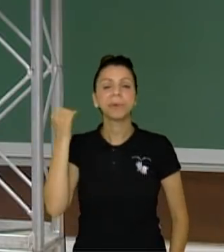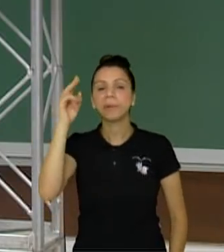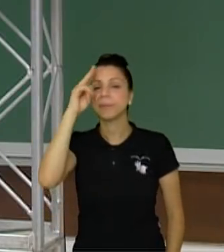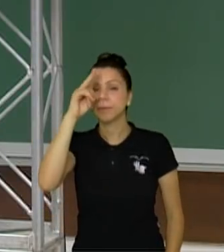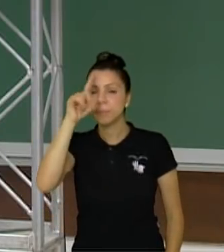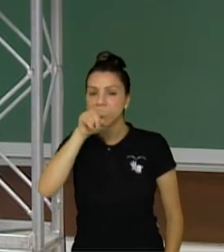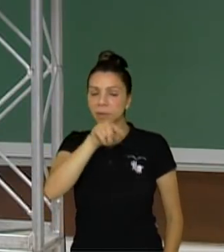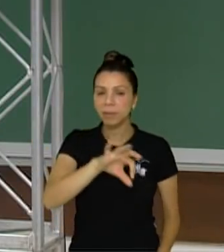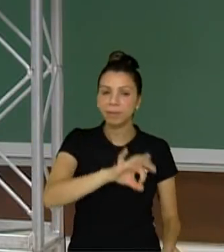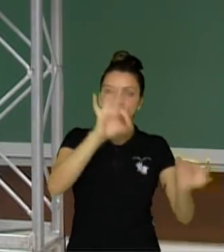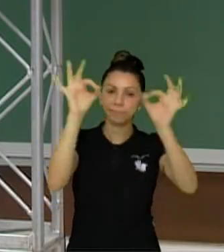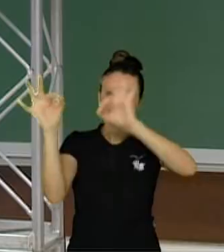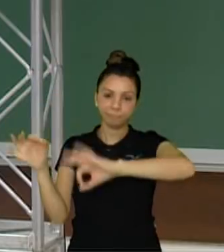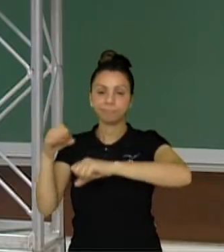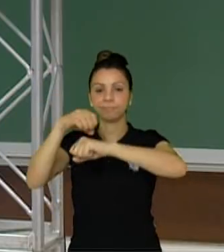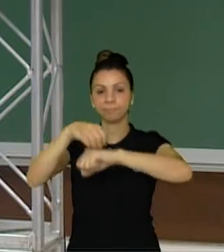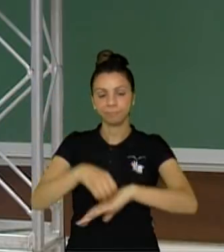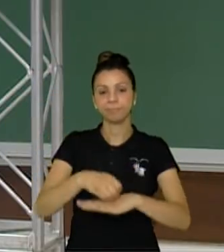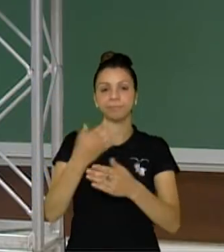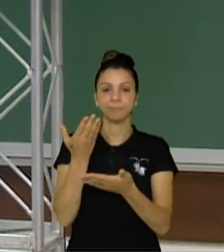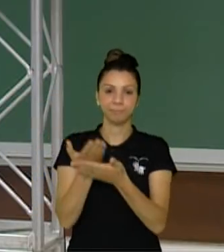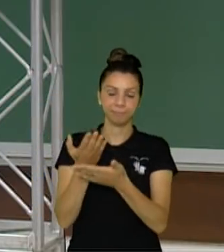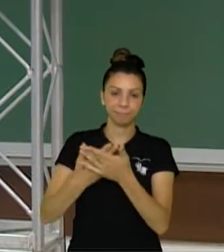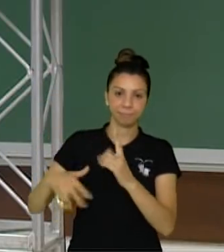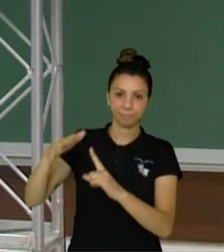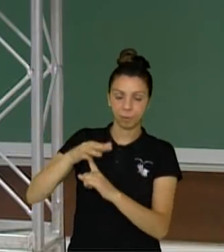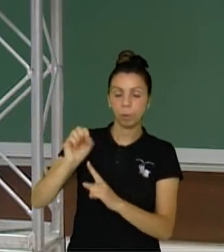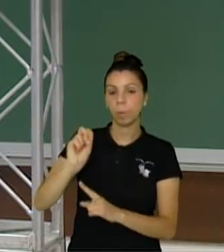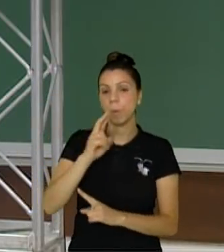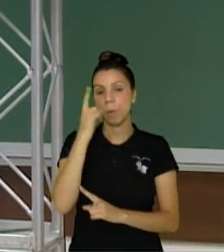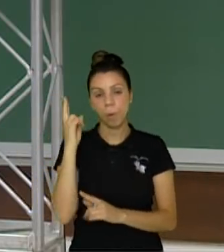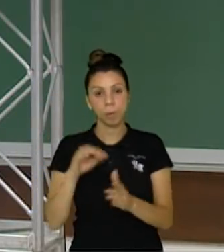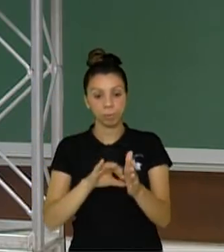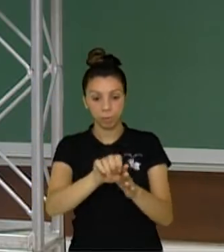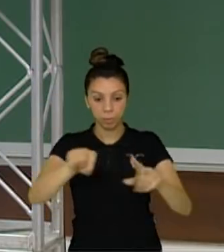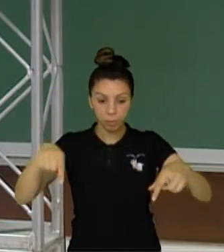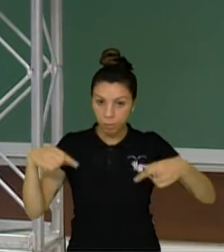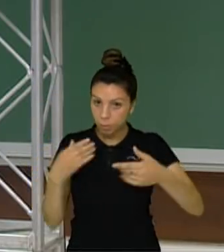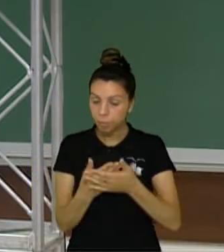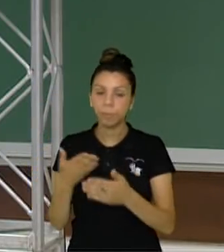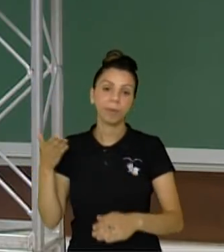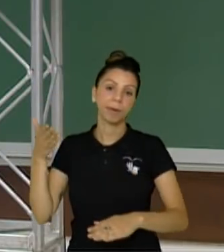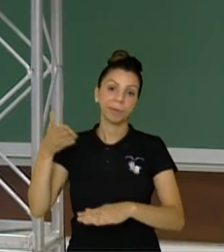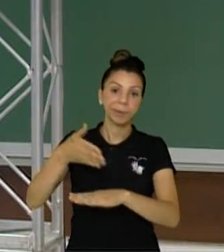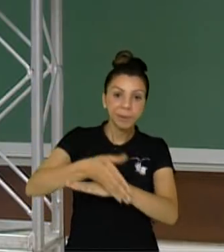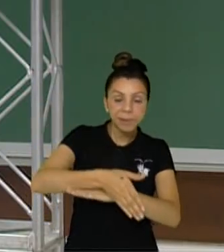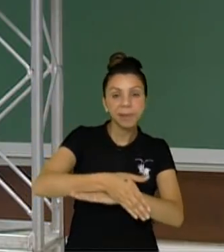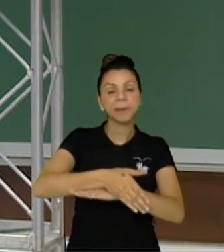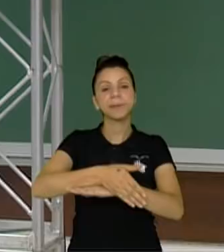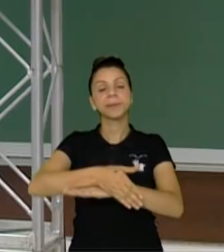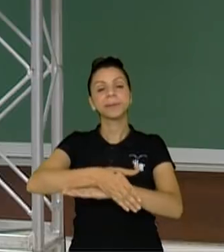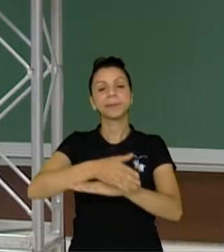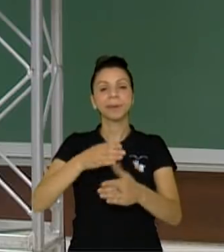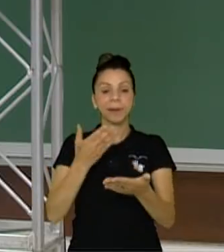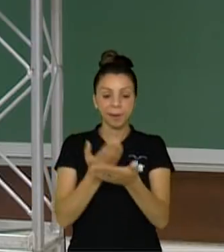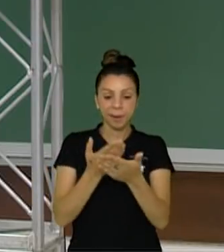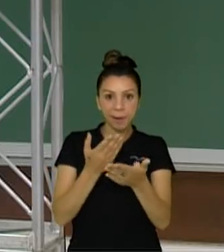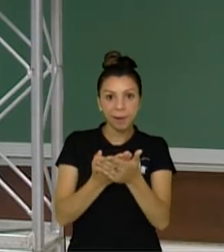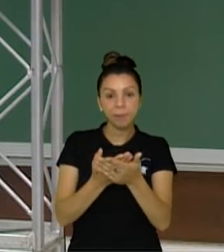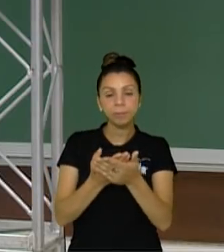a aula pelo aplicativo Aula Paraná, pelo Google Classroom, acessa a aula de hoje, clica na atividade da aula de